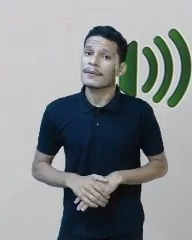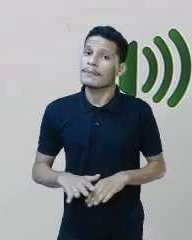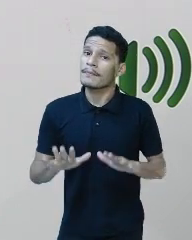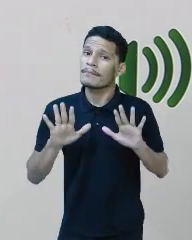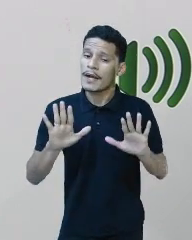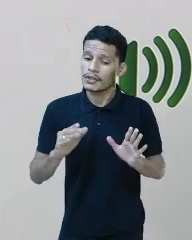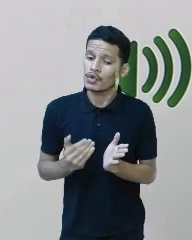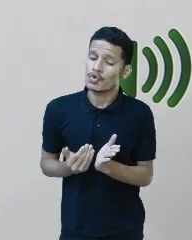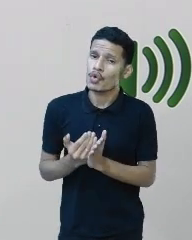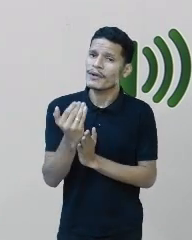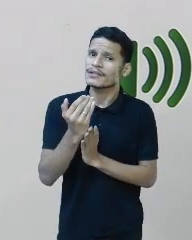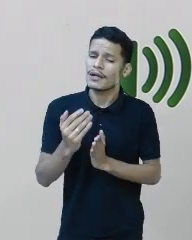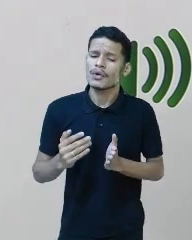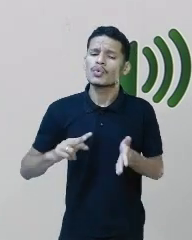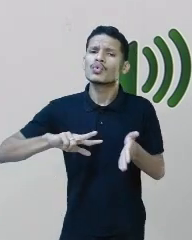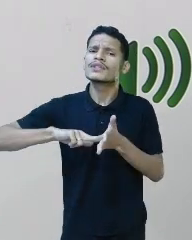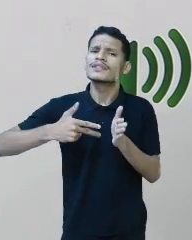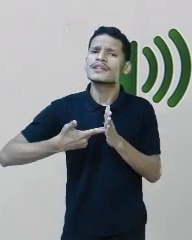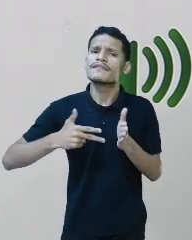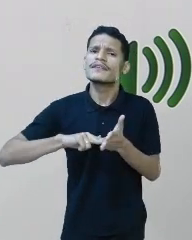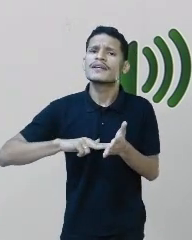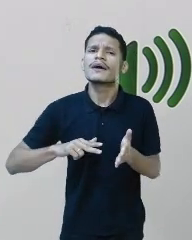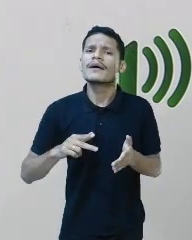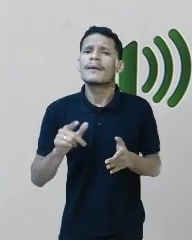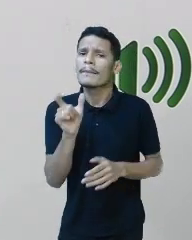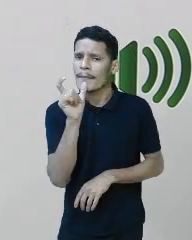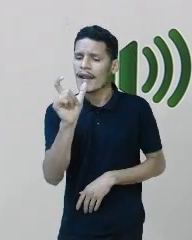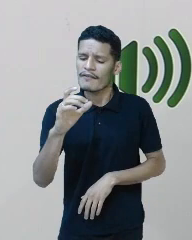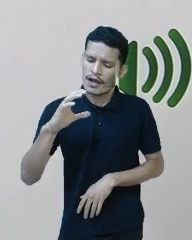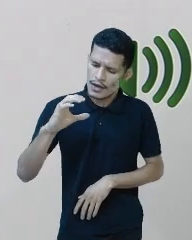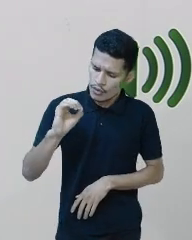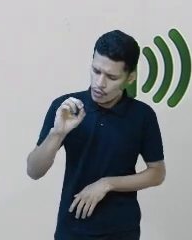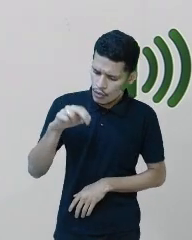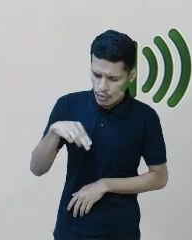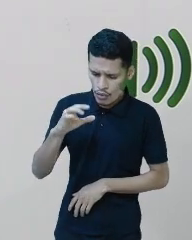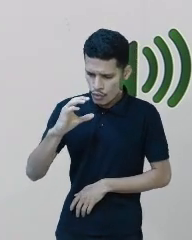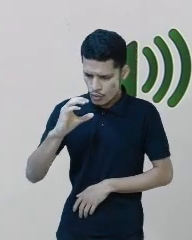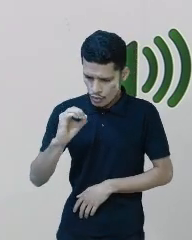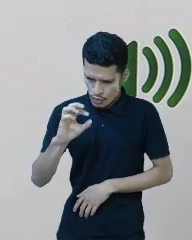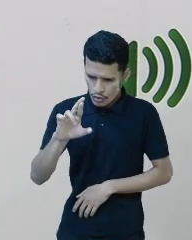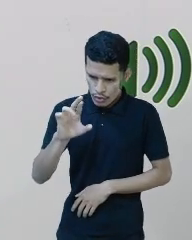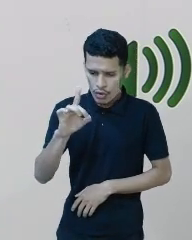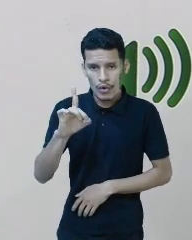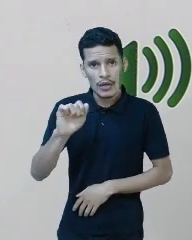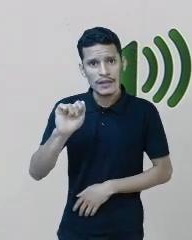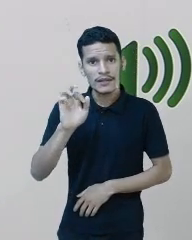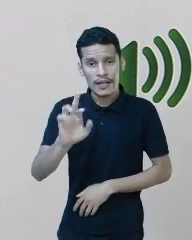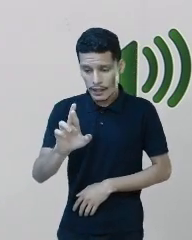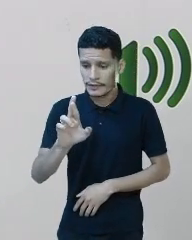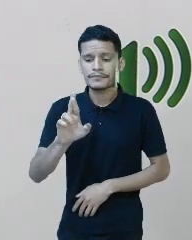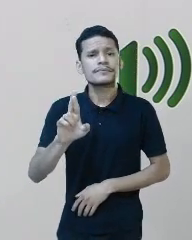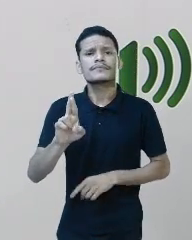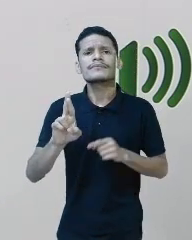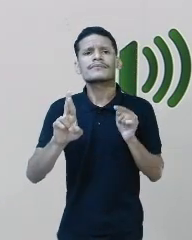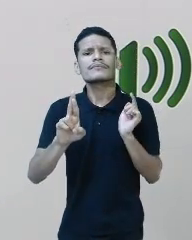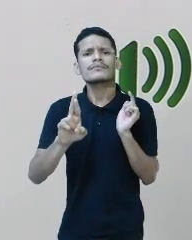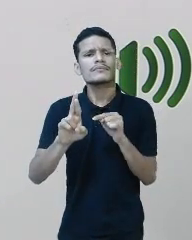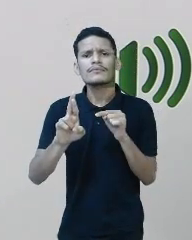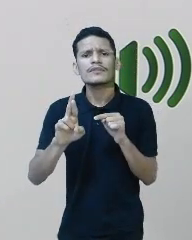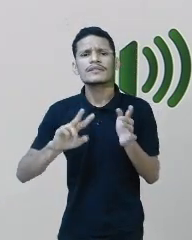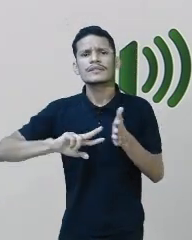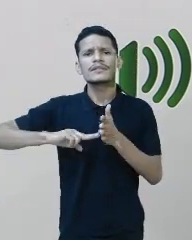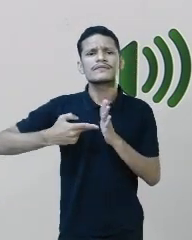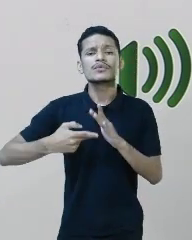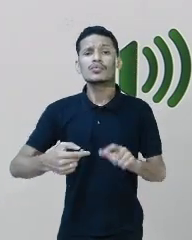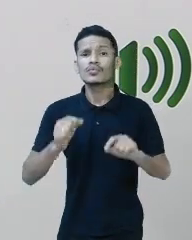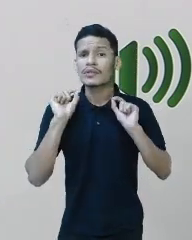a começar, o que significa a palavra concordar? Então, o que significa